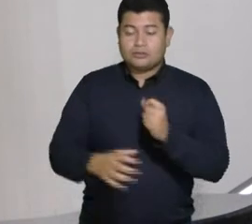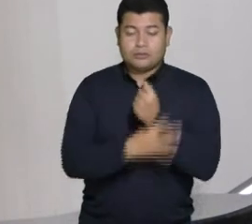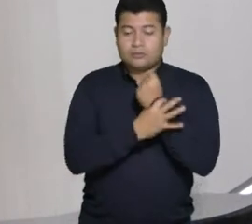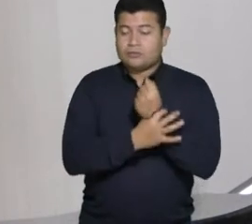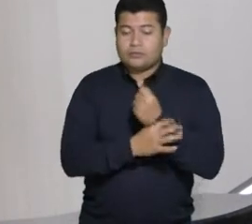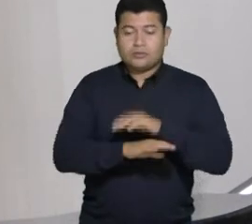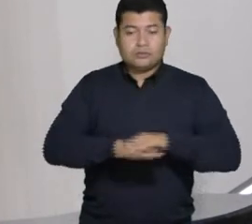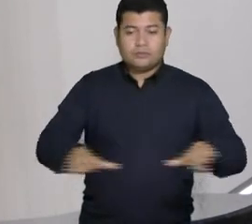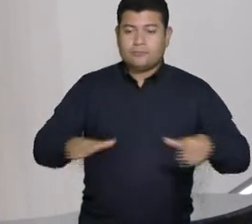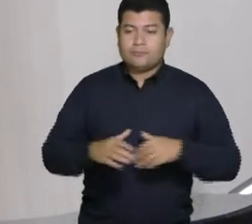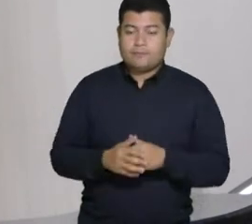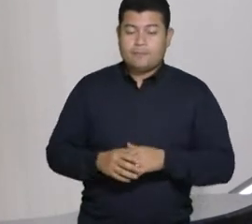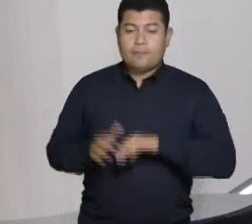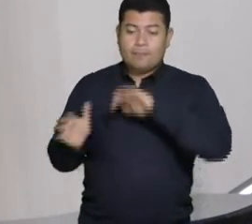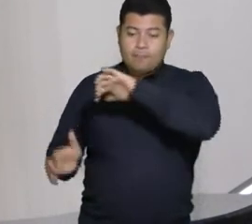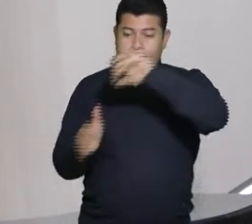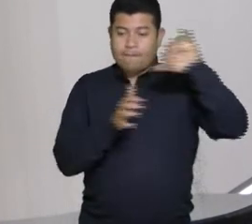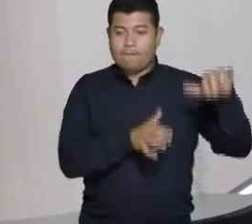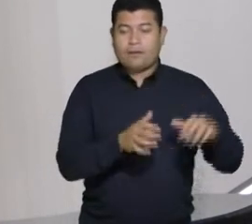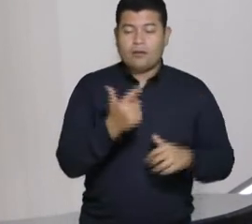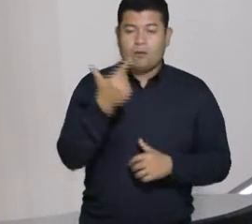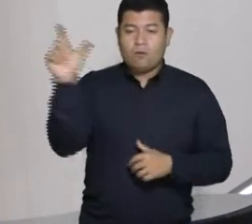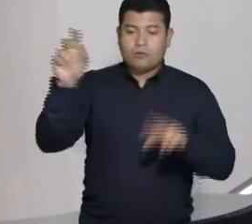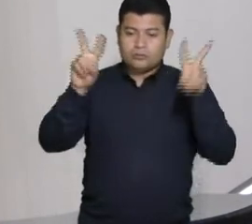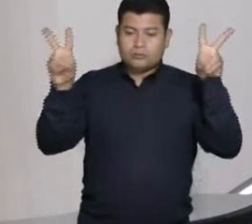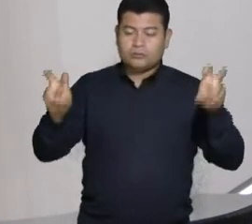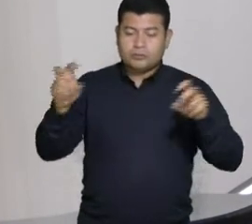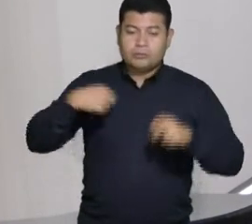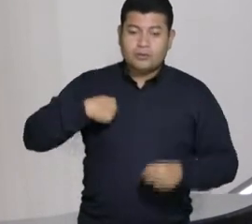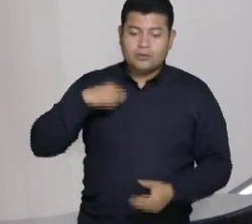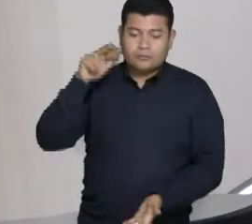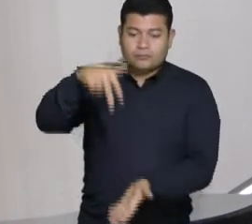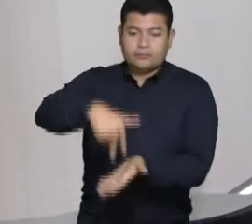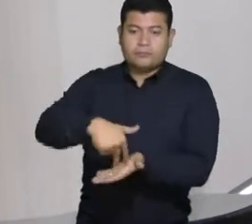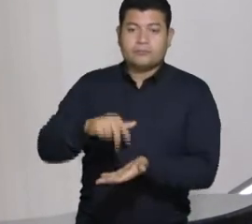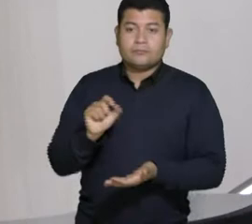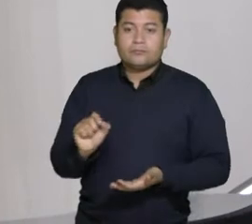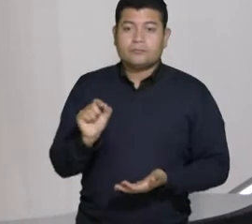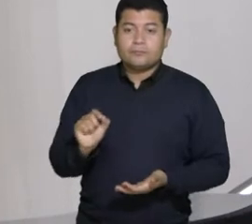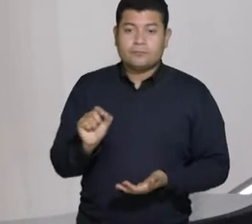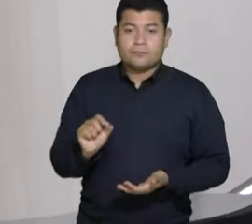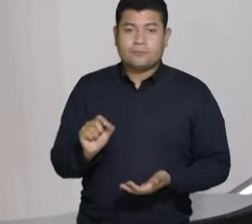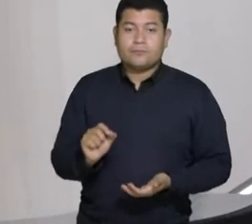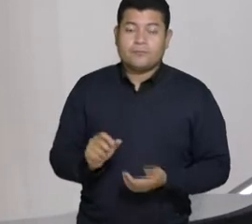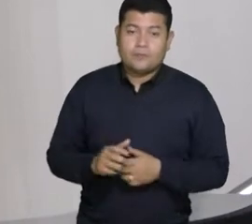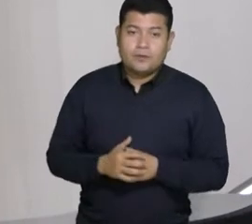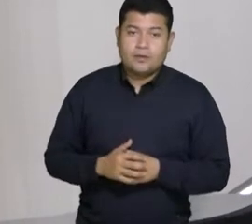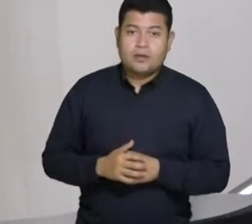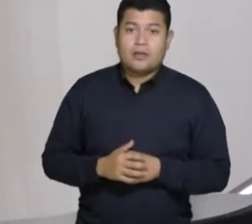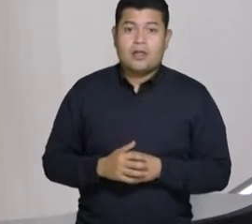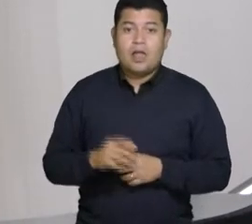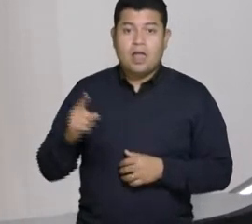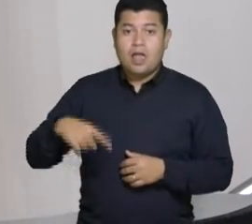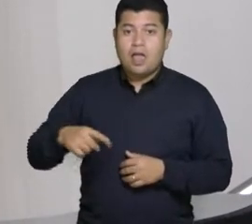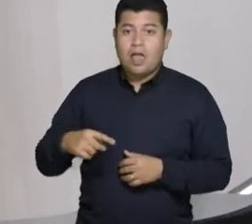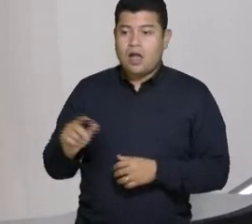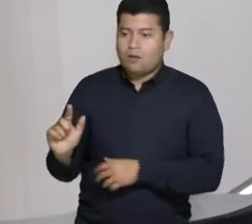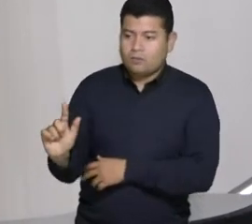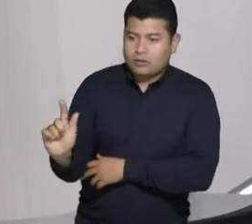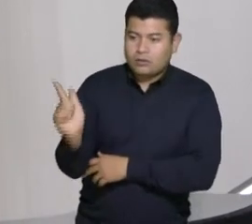tema também senhor presidente colegas deputados que me traz a Tribuna é a situação do gás